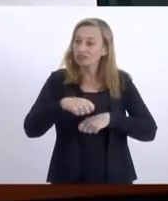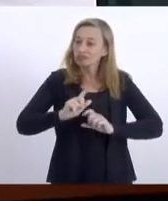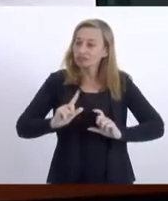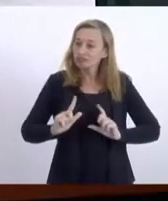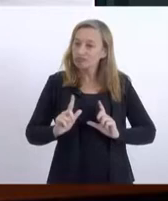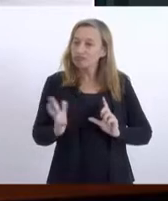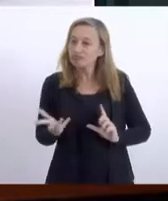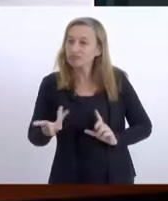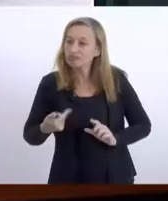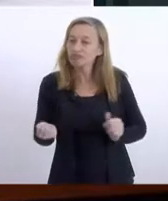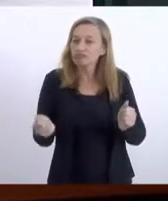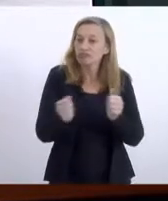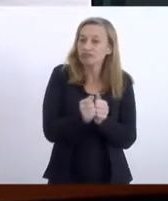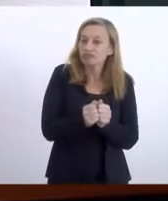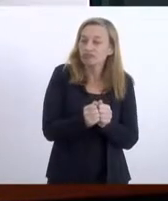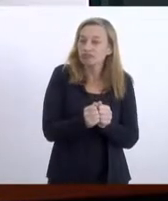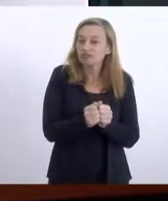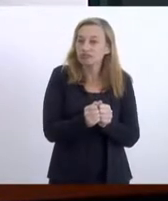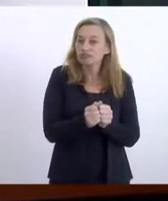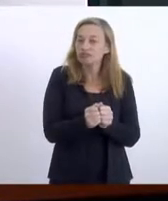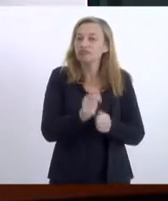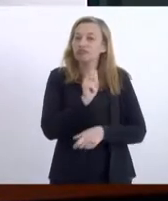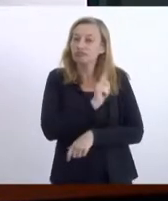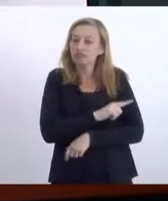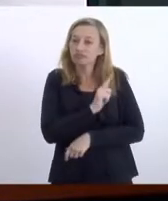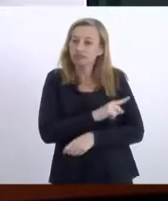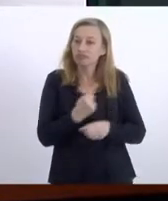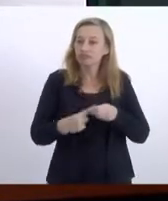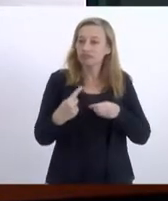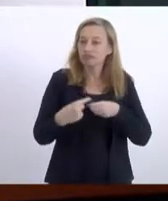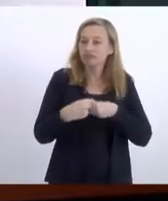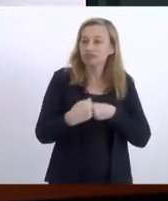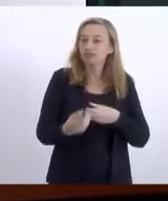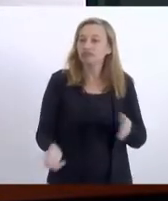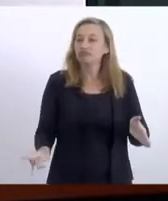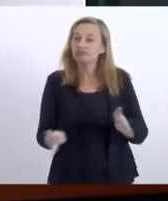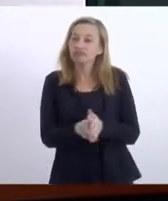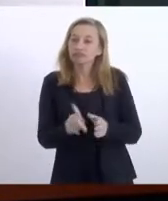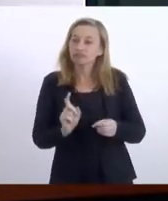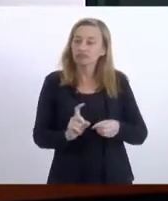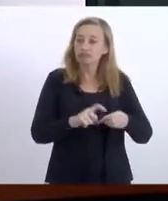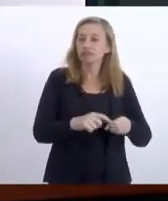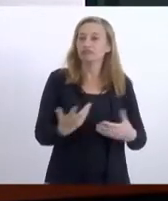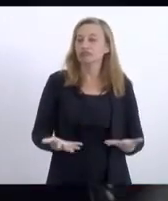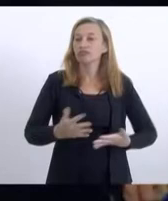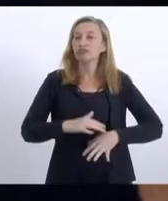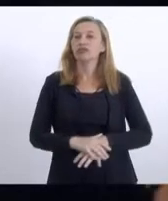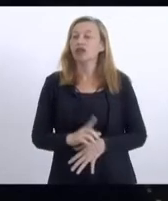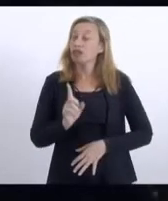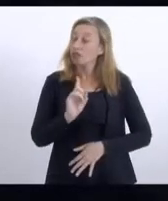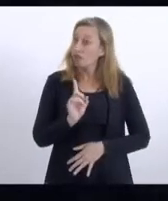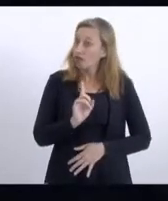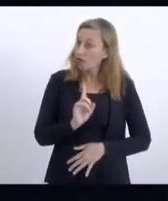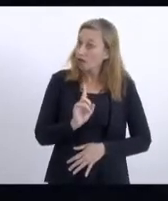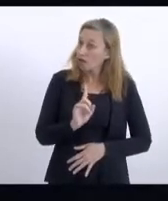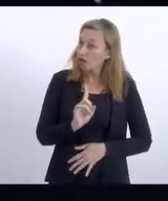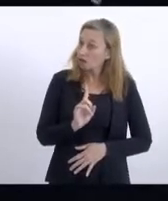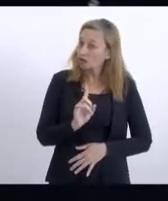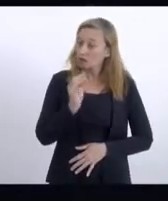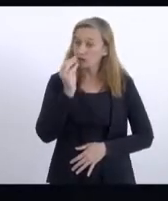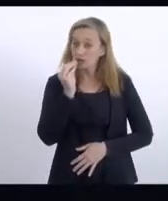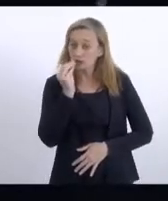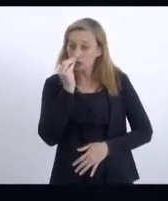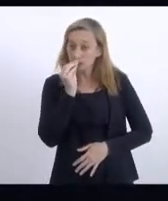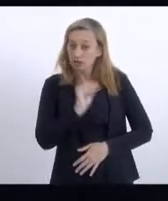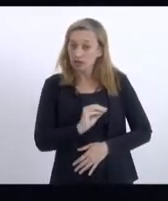maestria junto com os executores, que são os gestores dos municípios que compõem o consórcio. Não desmerecendo nenhuma